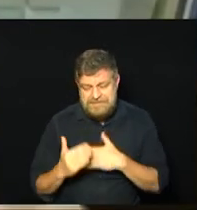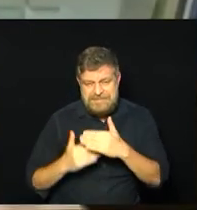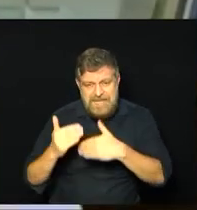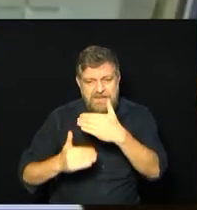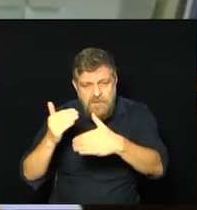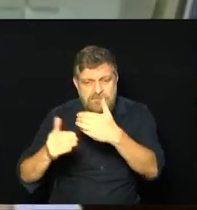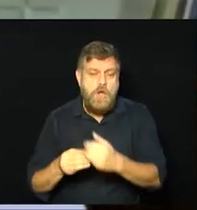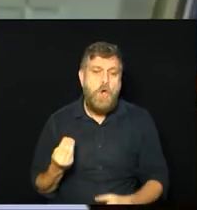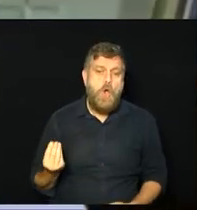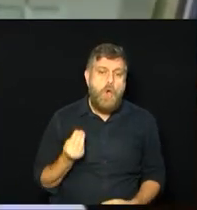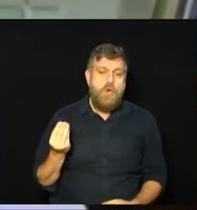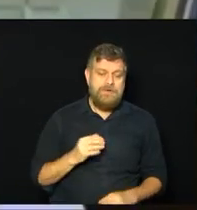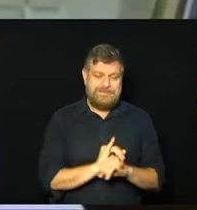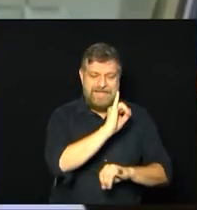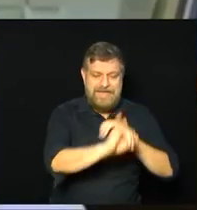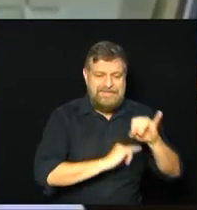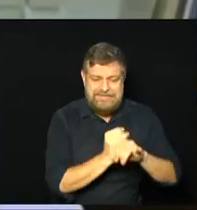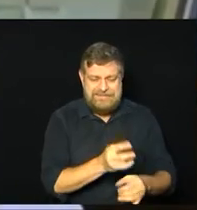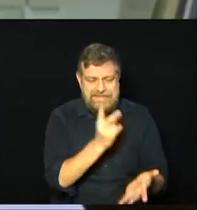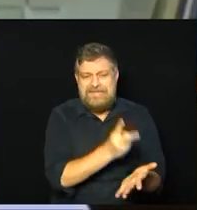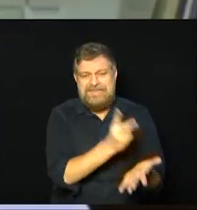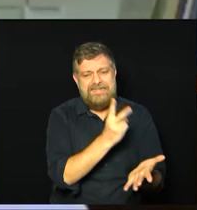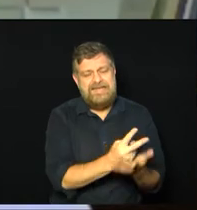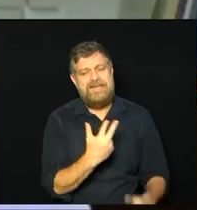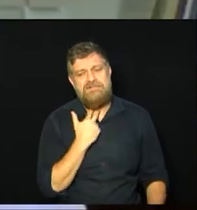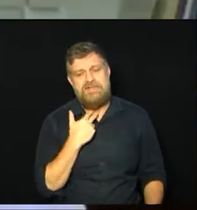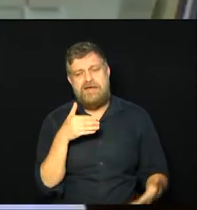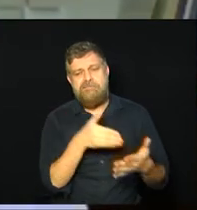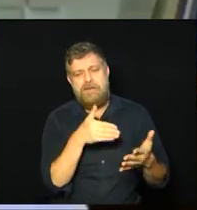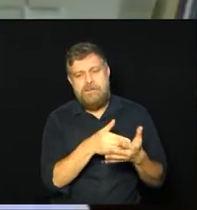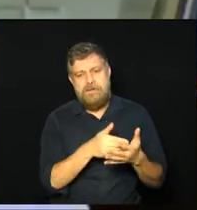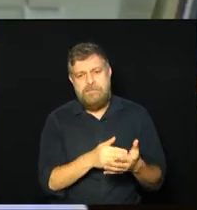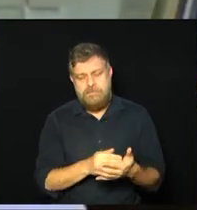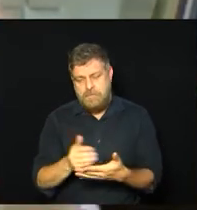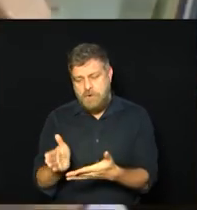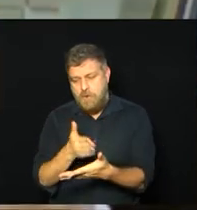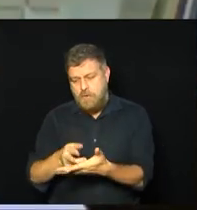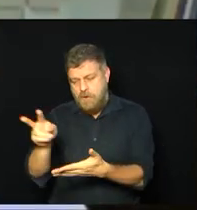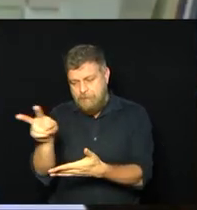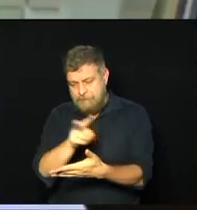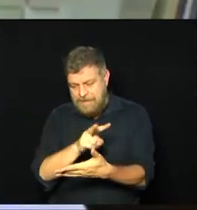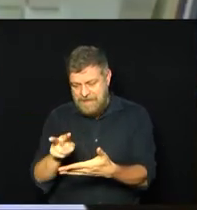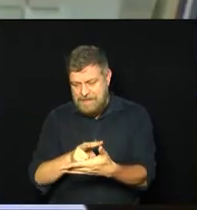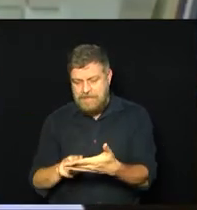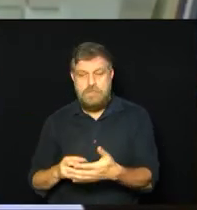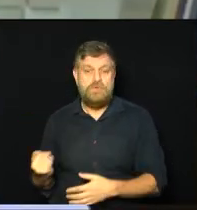que só a internet não é capaz de desenvolver. Então, uma leitura num livro físico, ela é